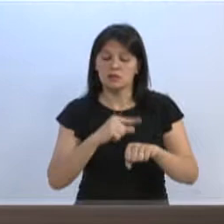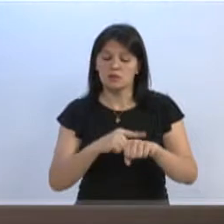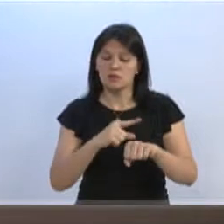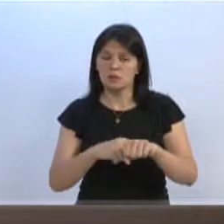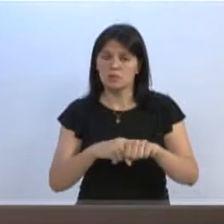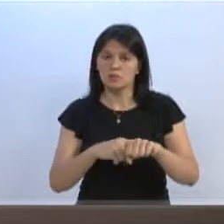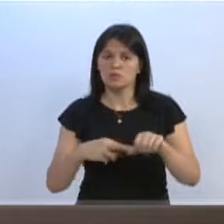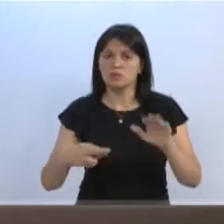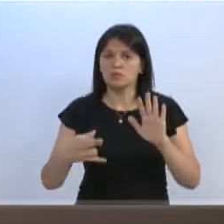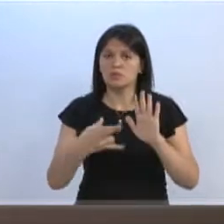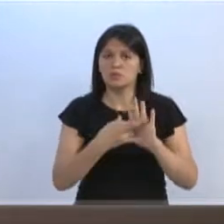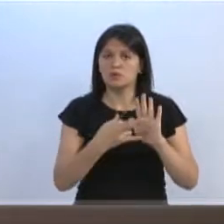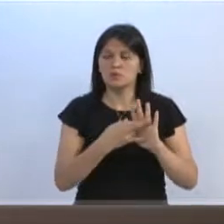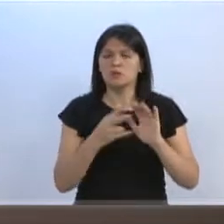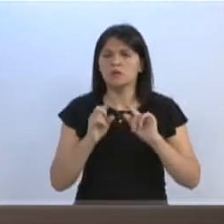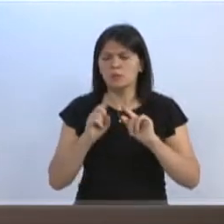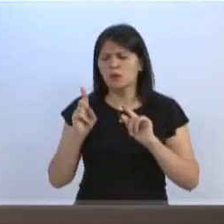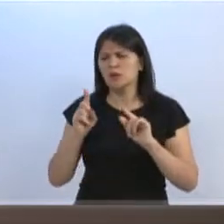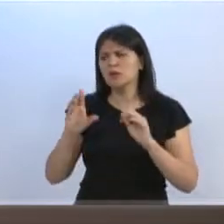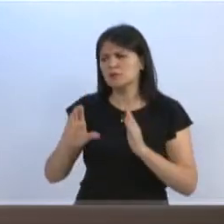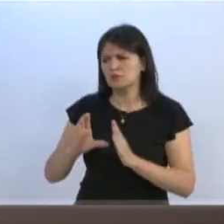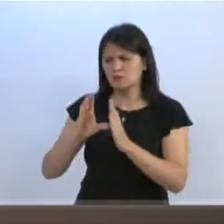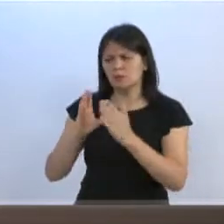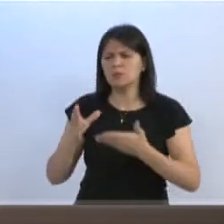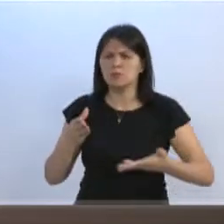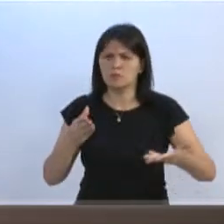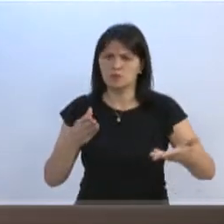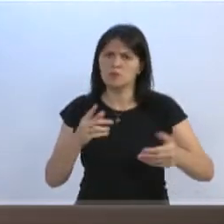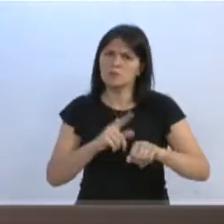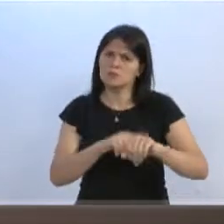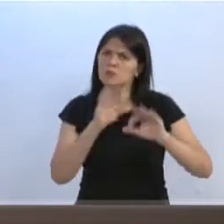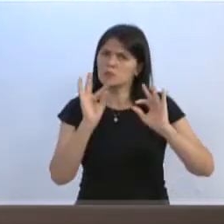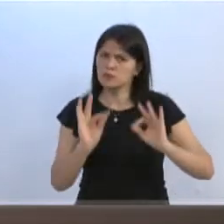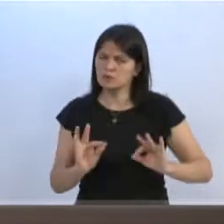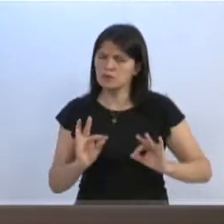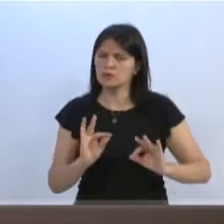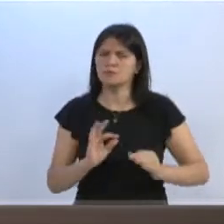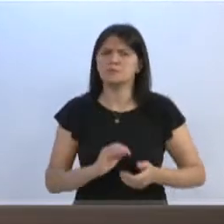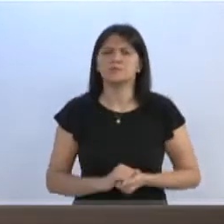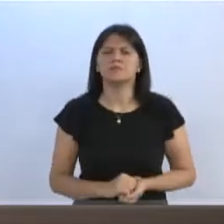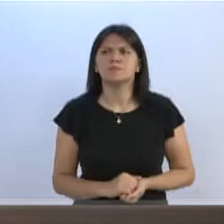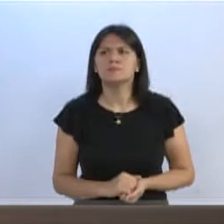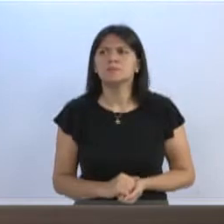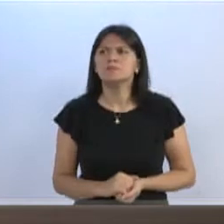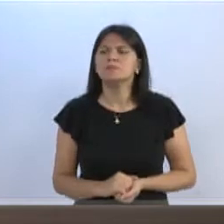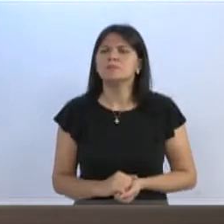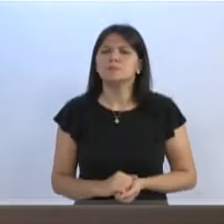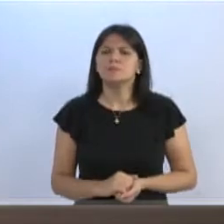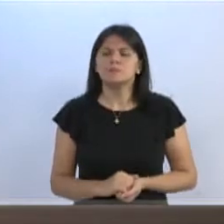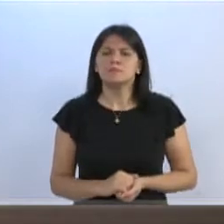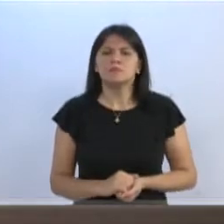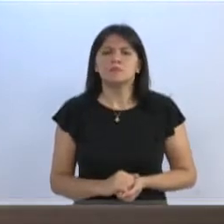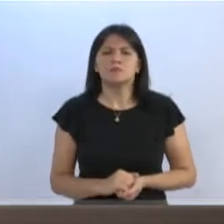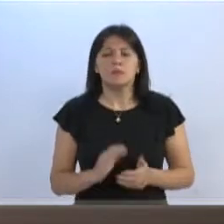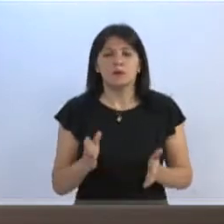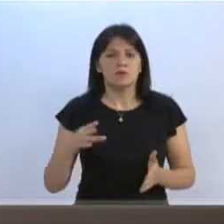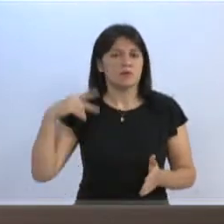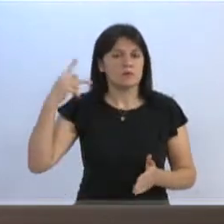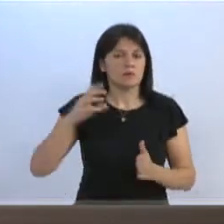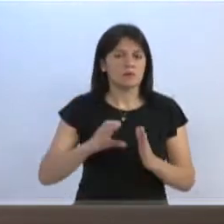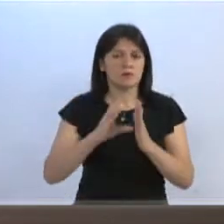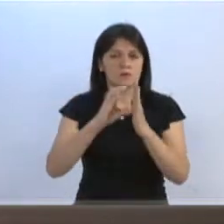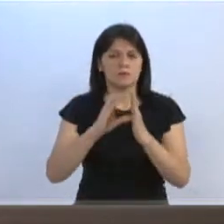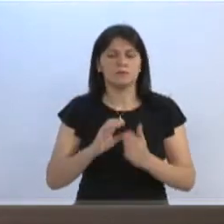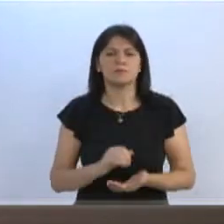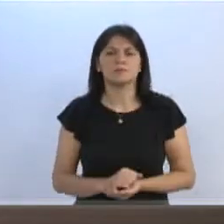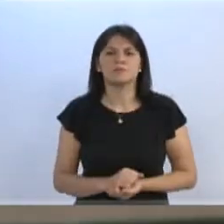do colega vereador. Mas, como muito bem Vossa Excelência lembrou, o vereador Caminha já estava aqui ao lado, então vamos ouvir com autorização do orador, em a parte do vereador